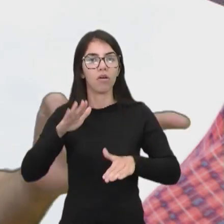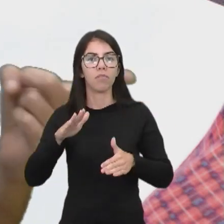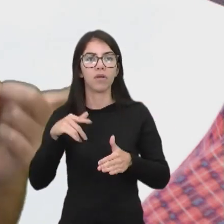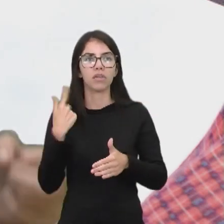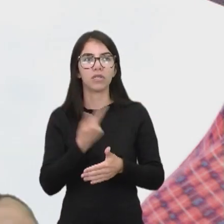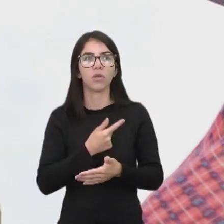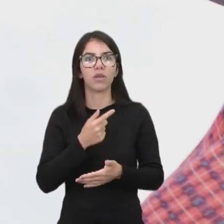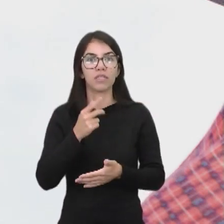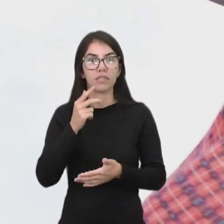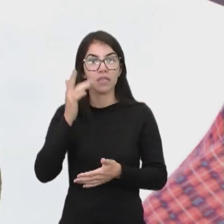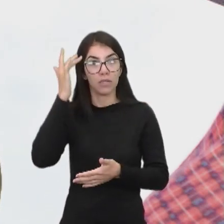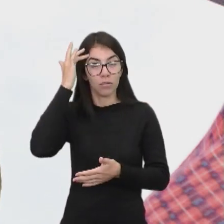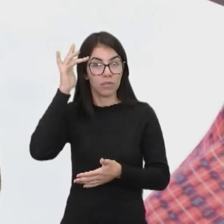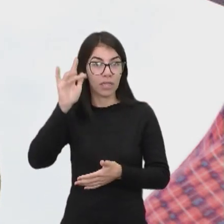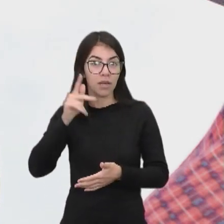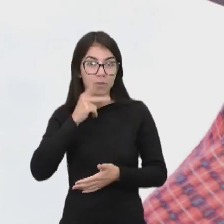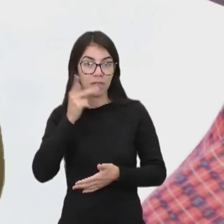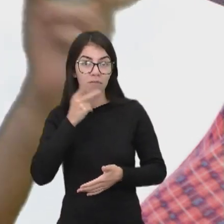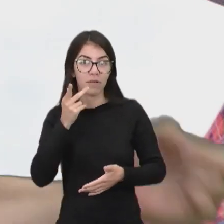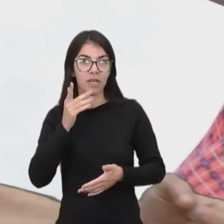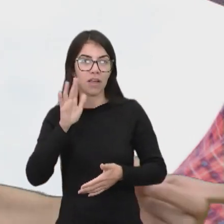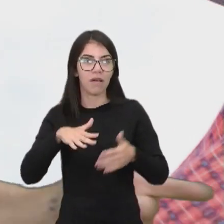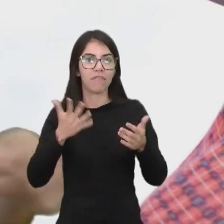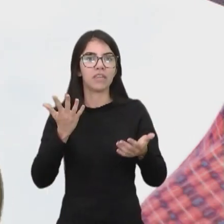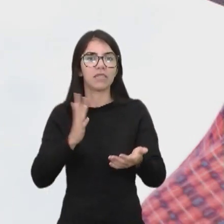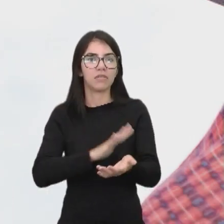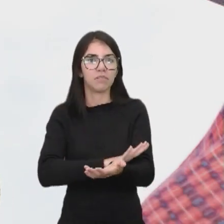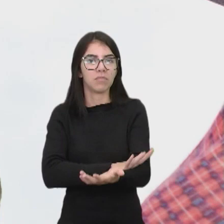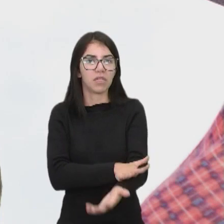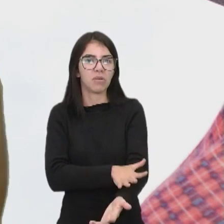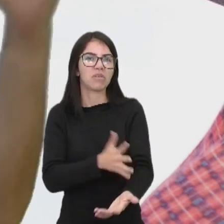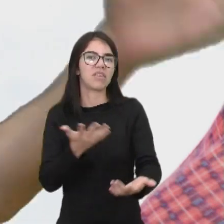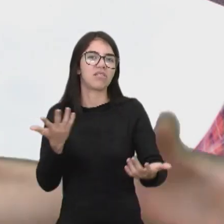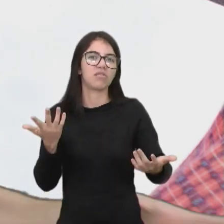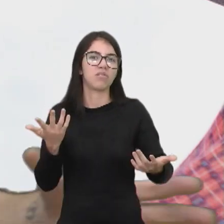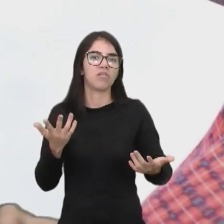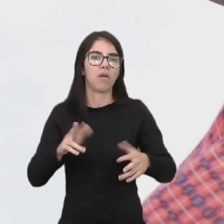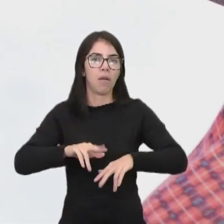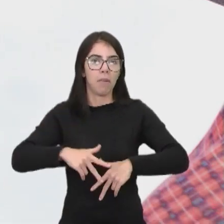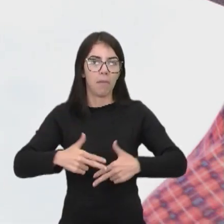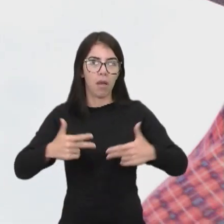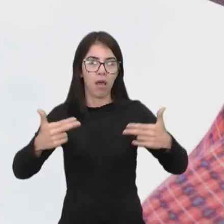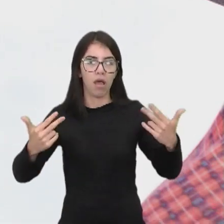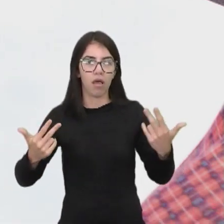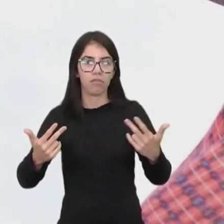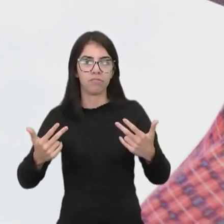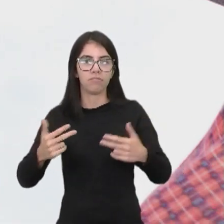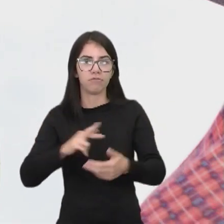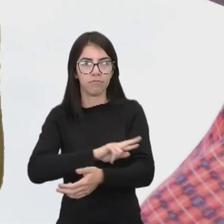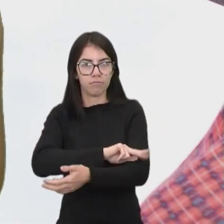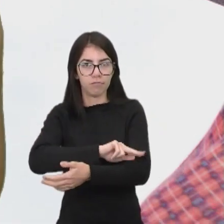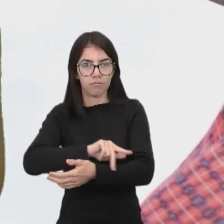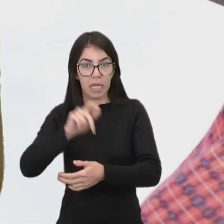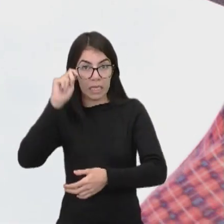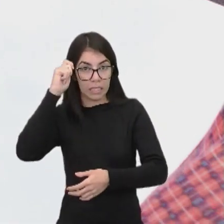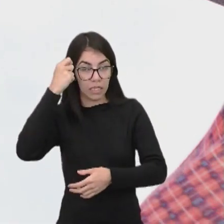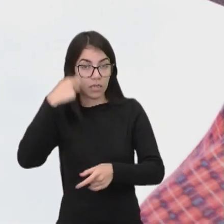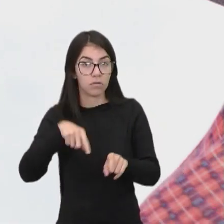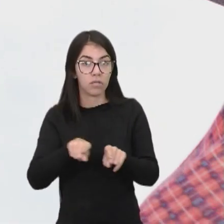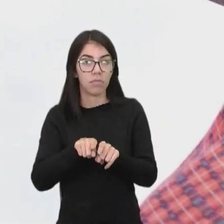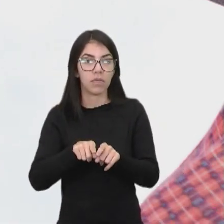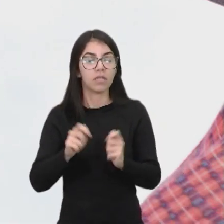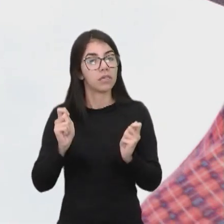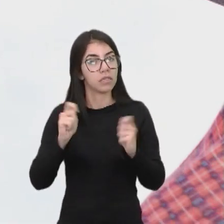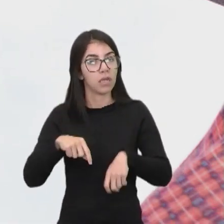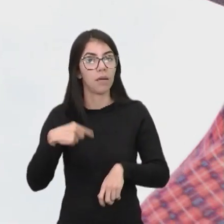tem noção de que está sendo pejorativo com a etnia negra, por exemplo, e que a gente